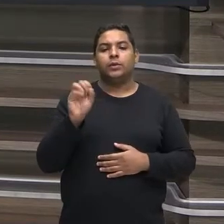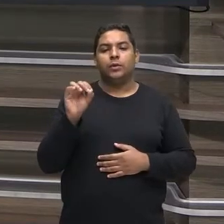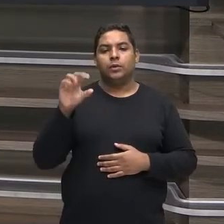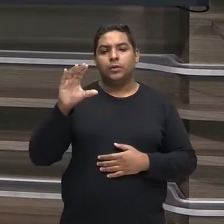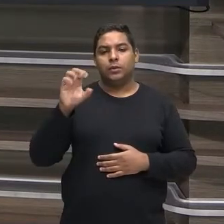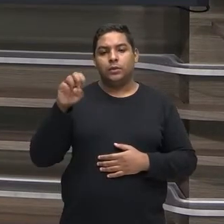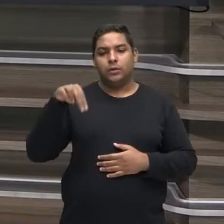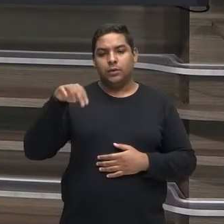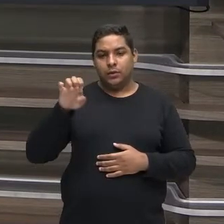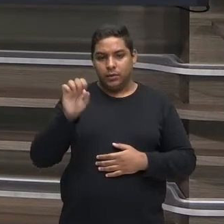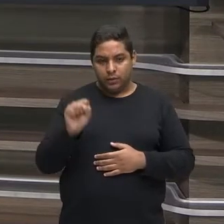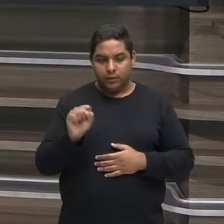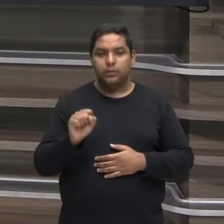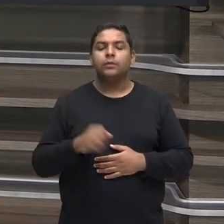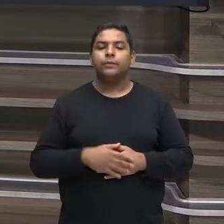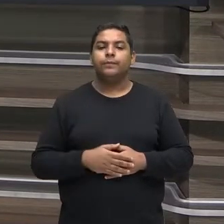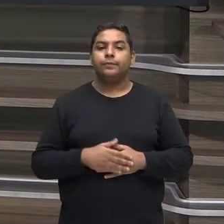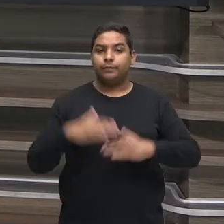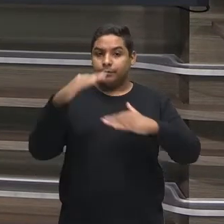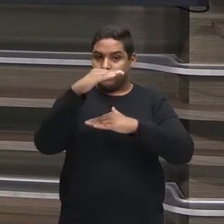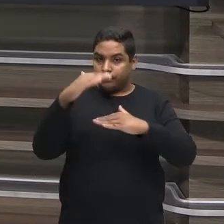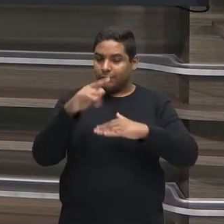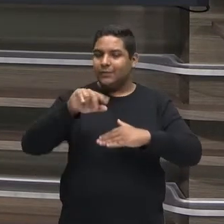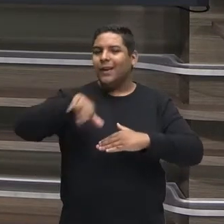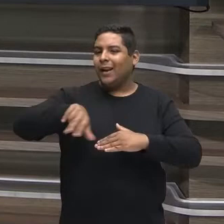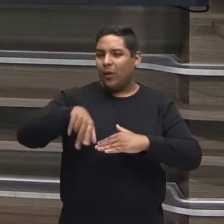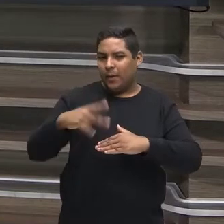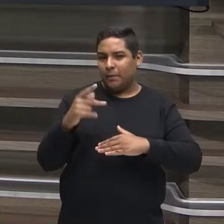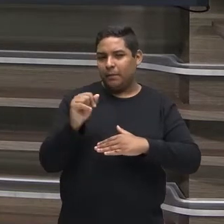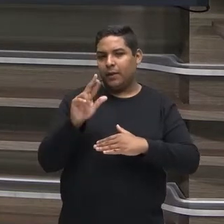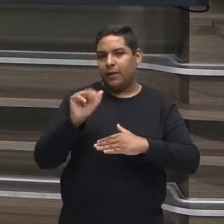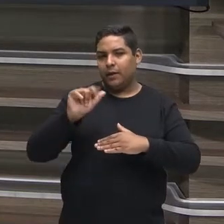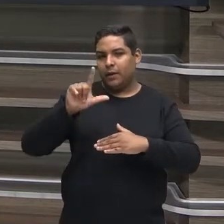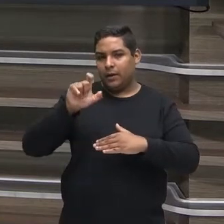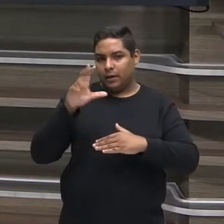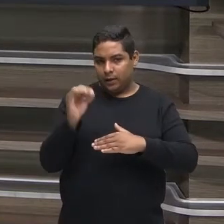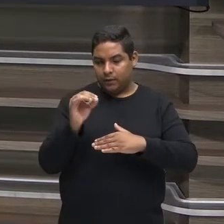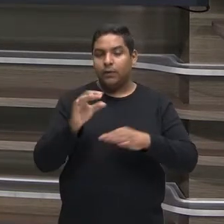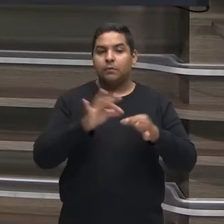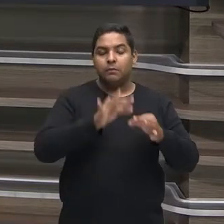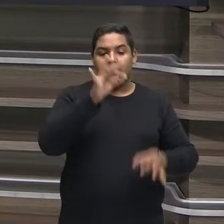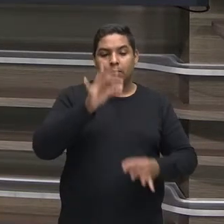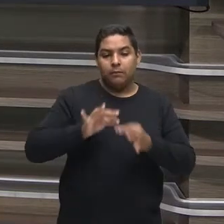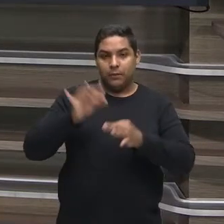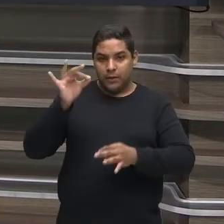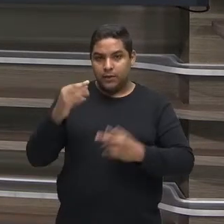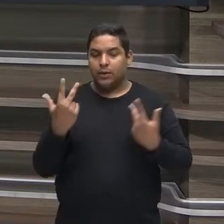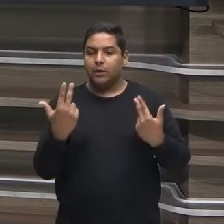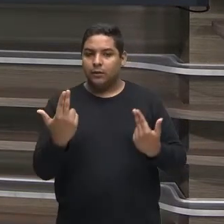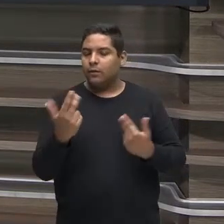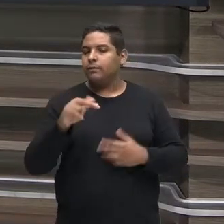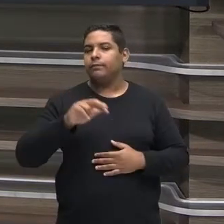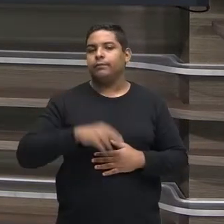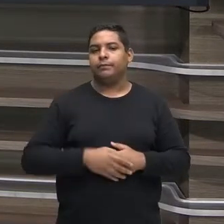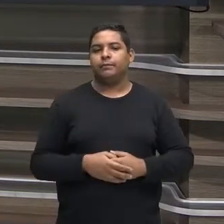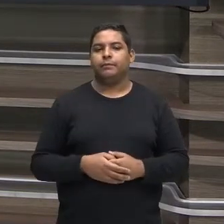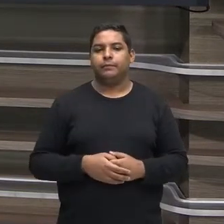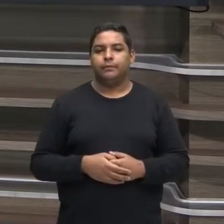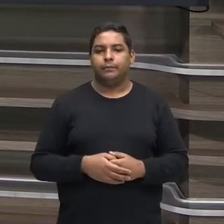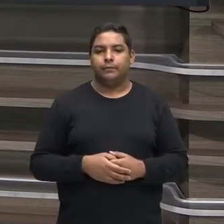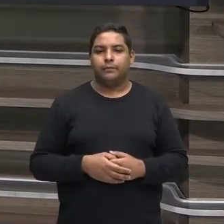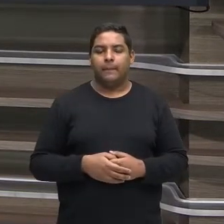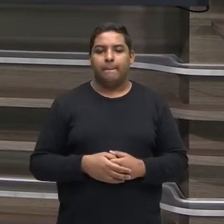os lados não paralelos possuem a mesma medida. Você olha lá. E como é que isso aí vem identificado?